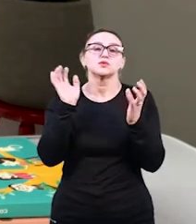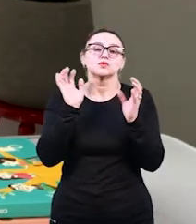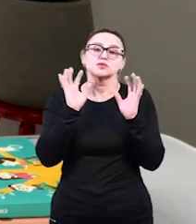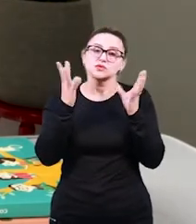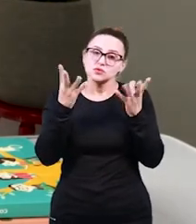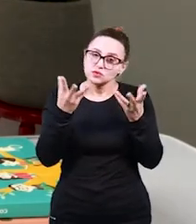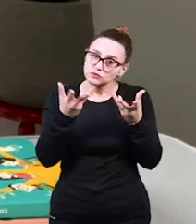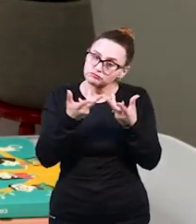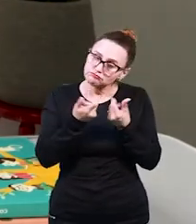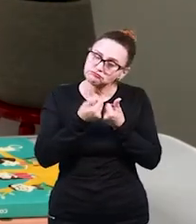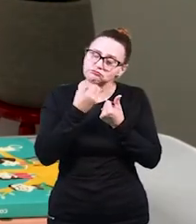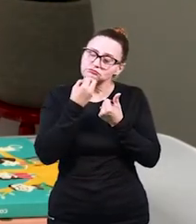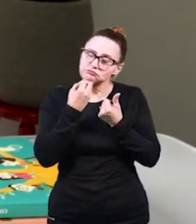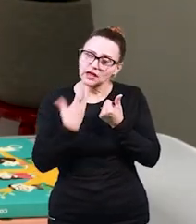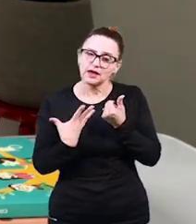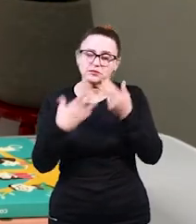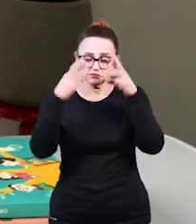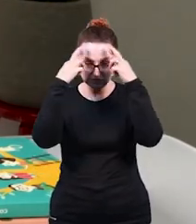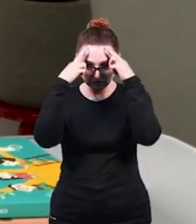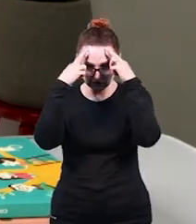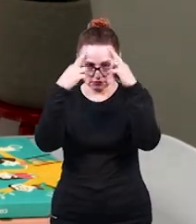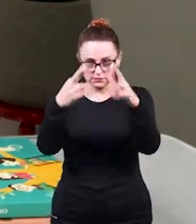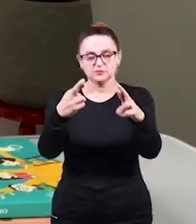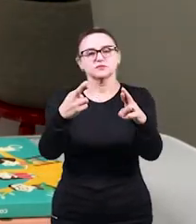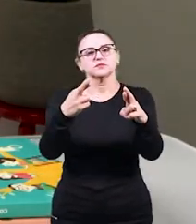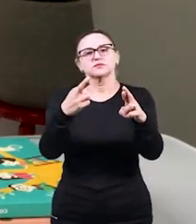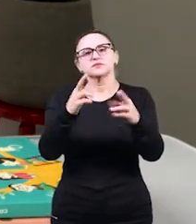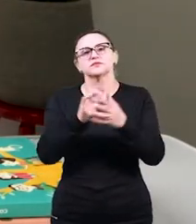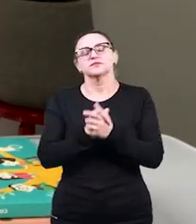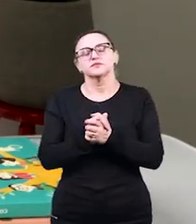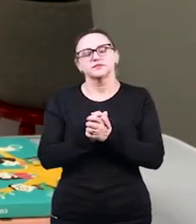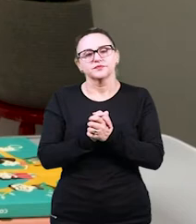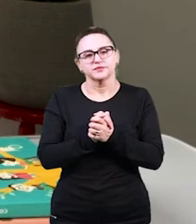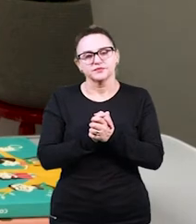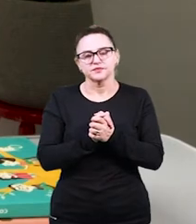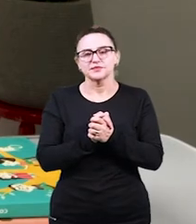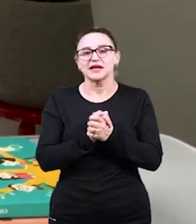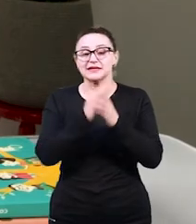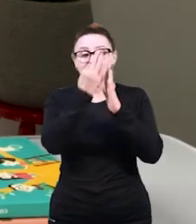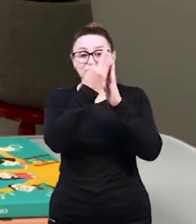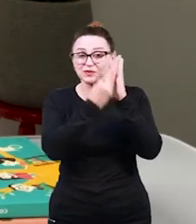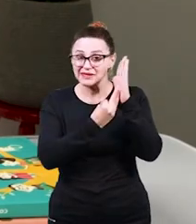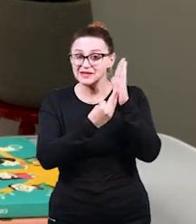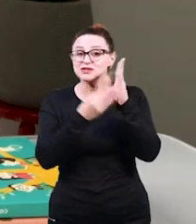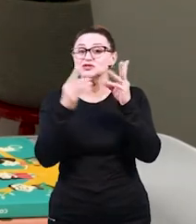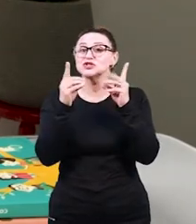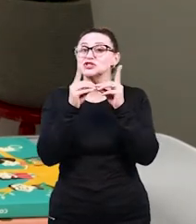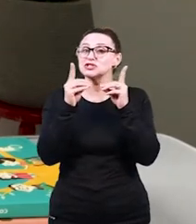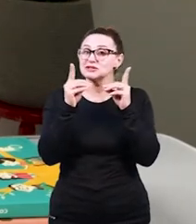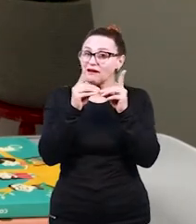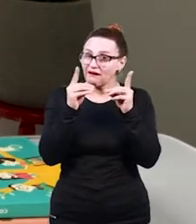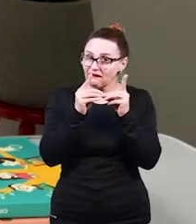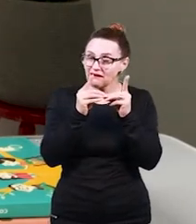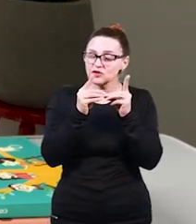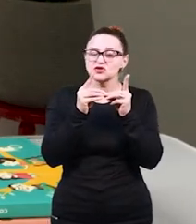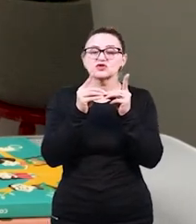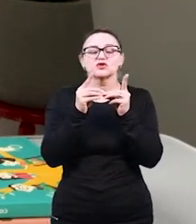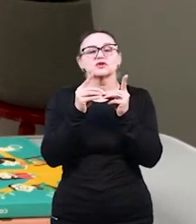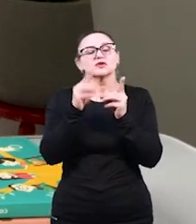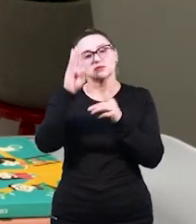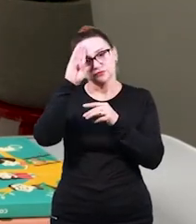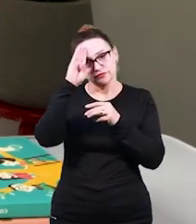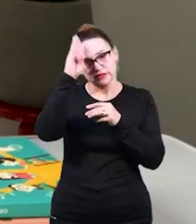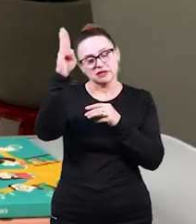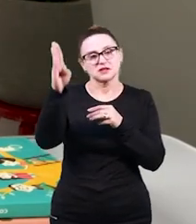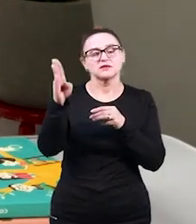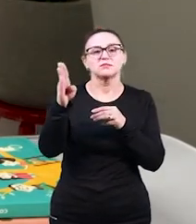forem velhos, que eles devem respeitar os seus pais, honrar os seus pais. Então, é um texto didático onde vai